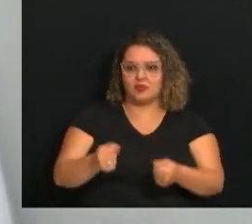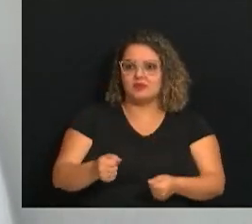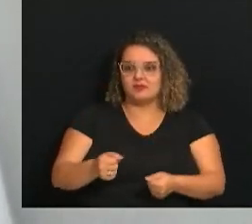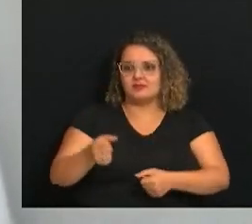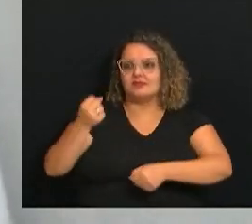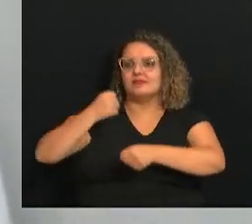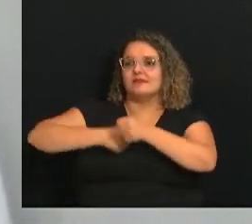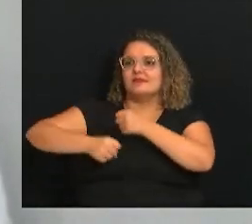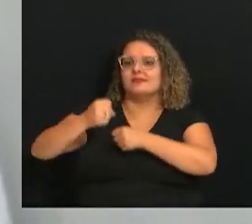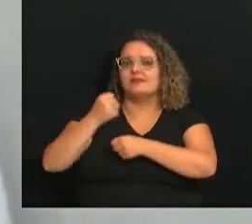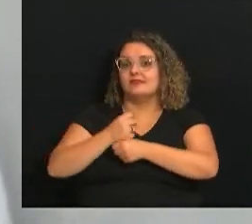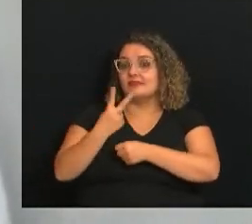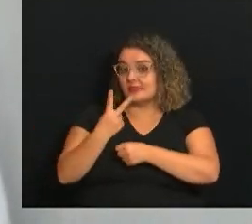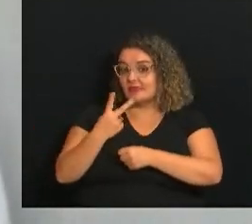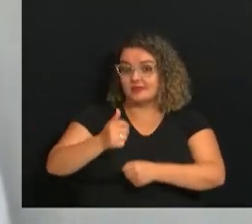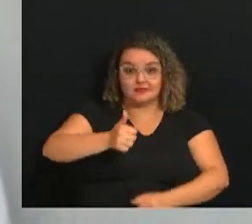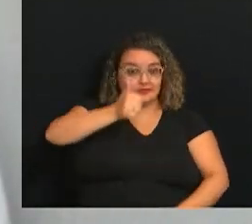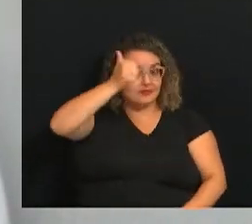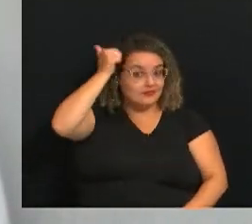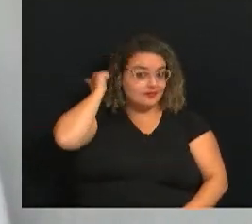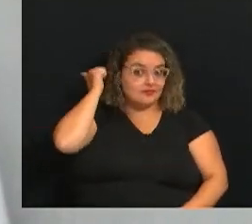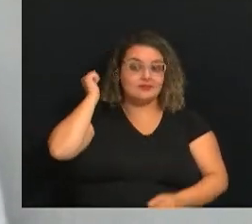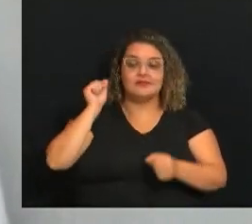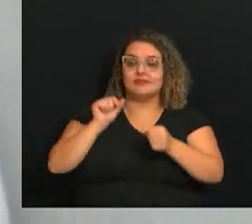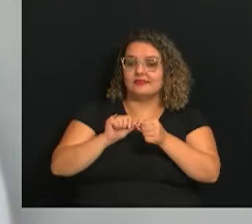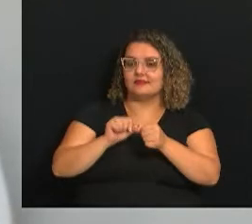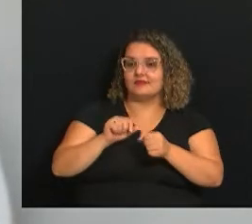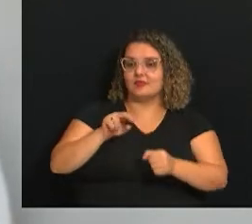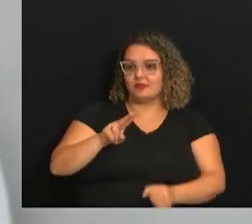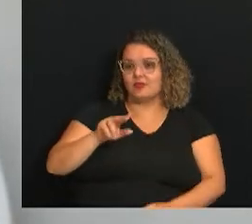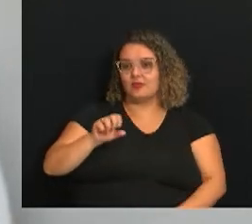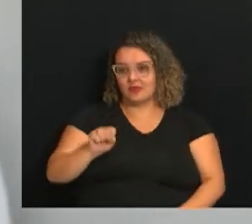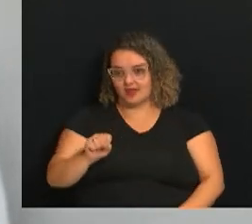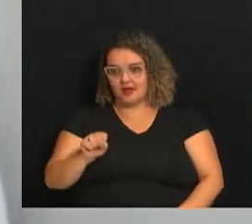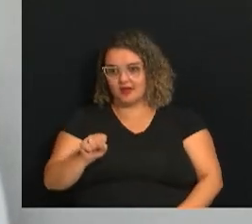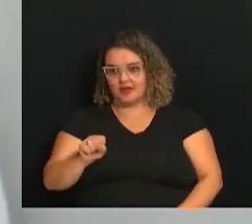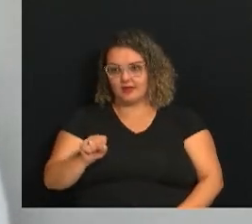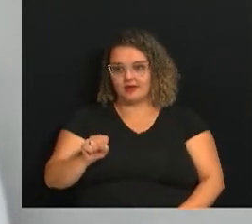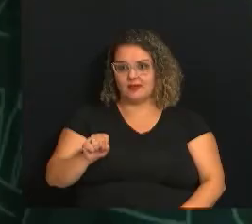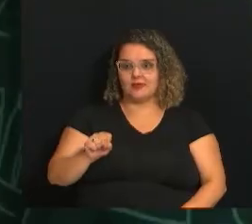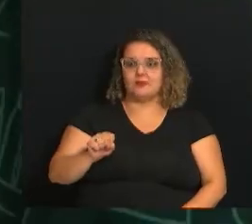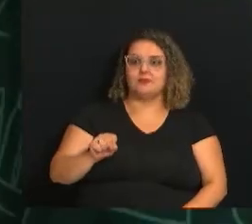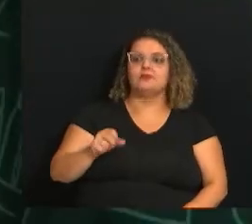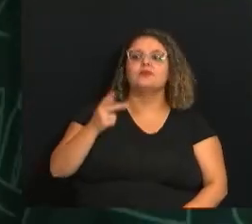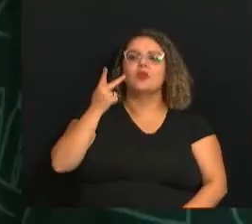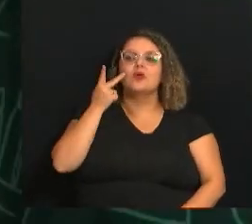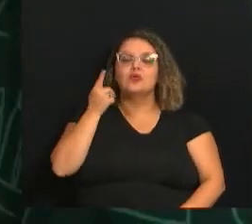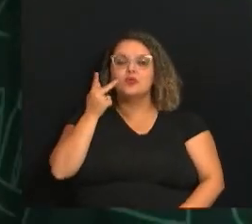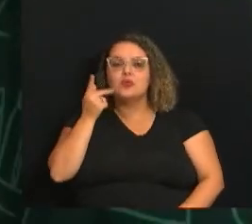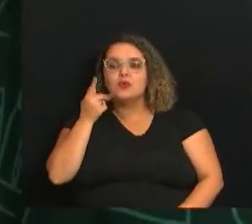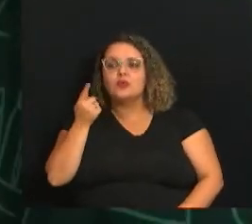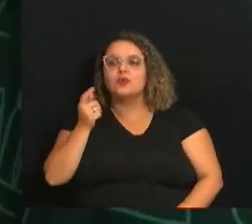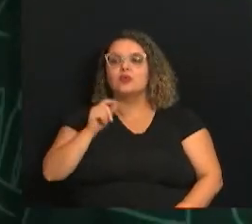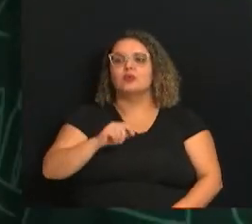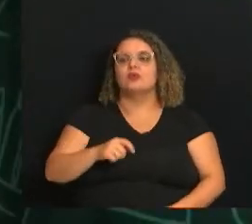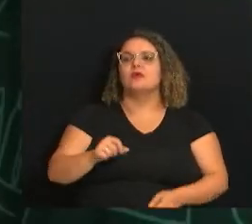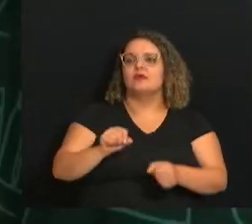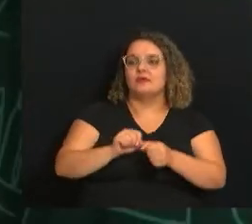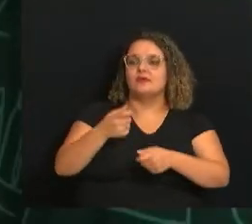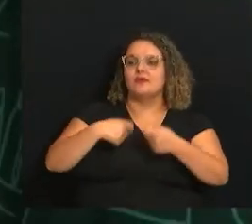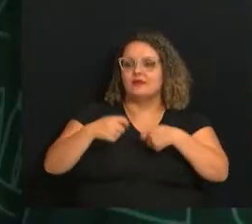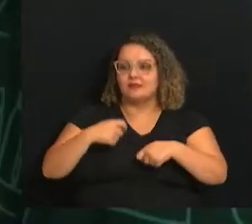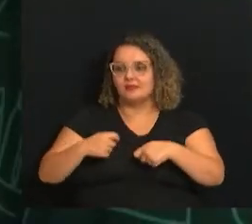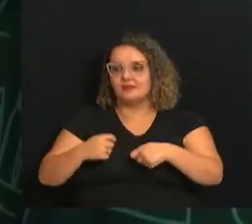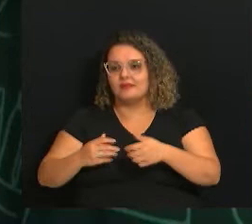2 vestibulares, que ele também fez a UES, que é a Universidade Estadual do Ceará. Ele fez administração, também passou em